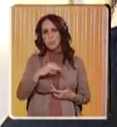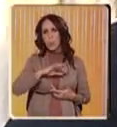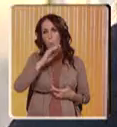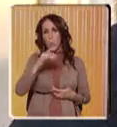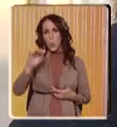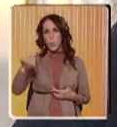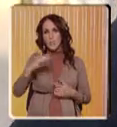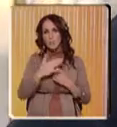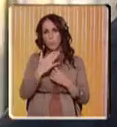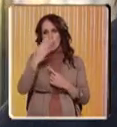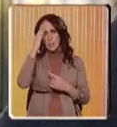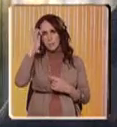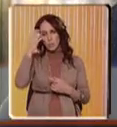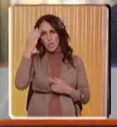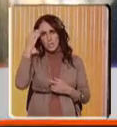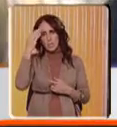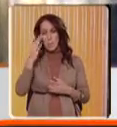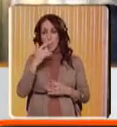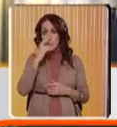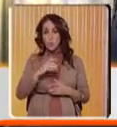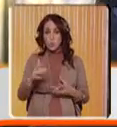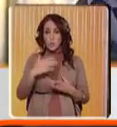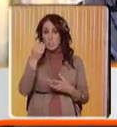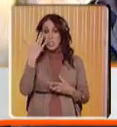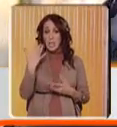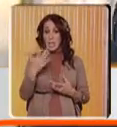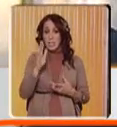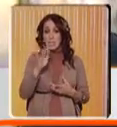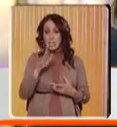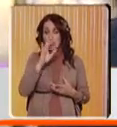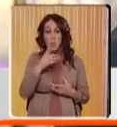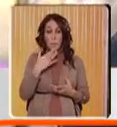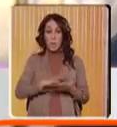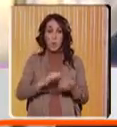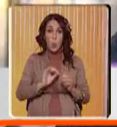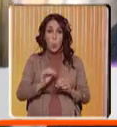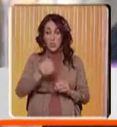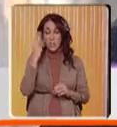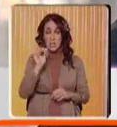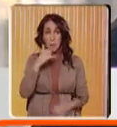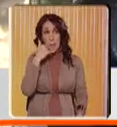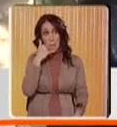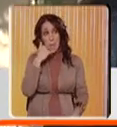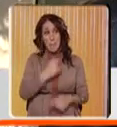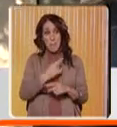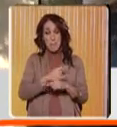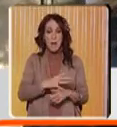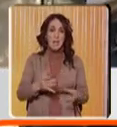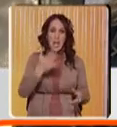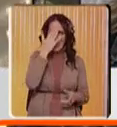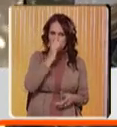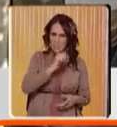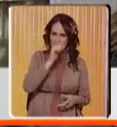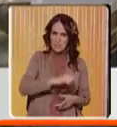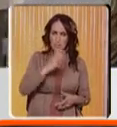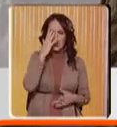tenham alguma influência. Pronto, mas a pessoa esquece enquanto isso não estiver provado, vamos usando, não é? Penso que sim. E acho